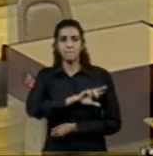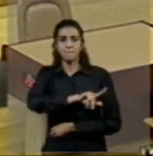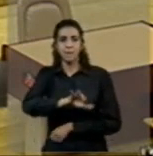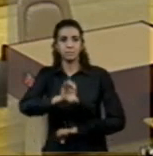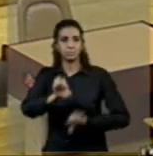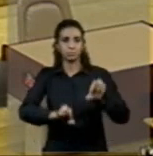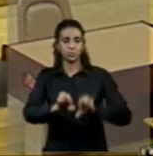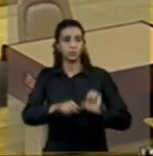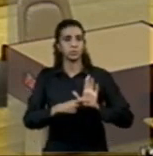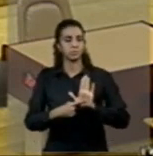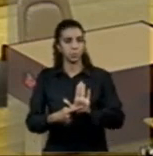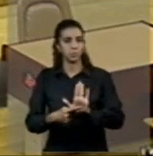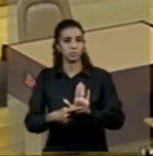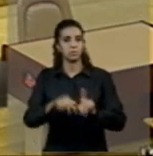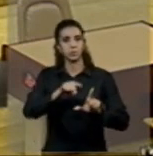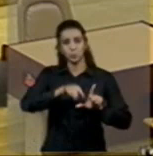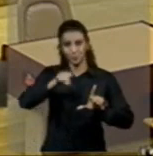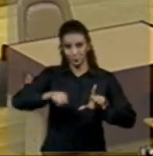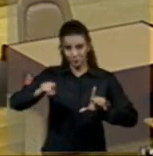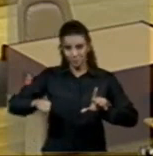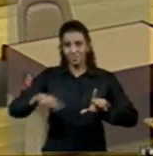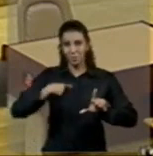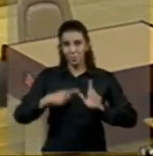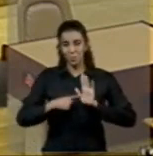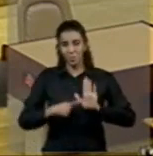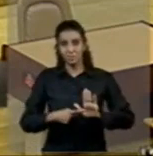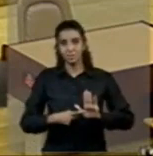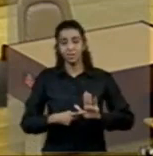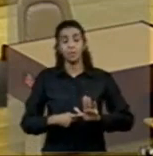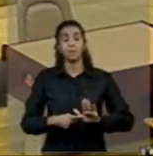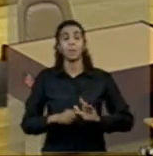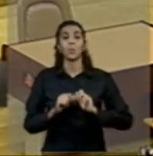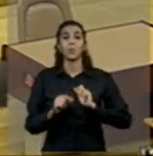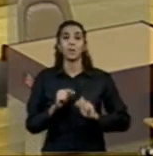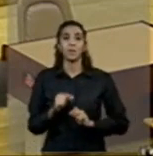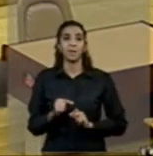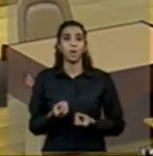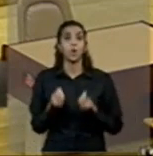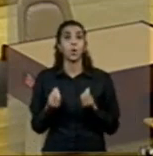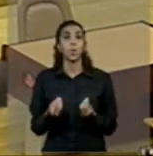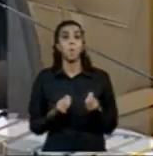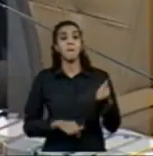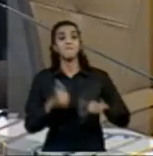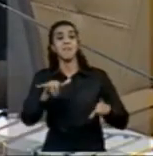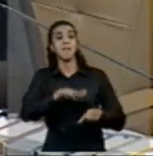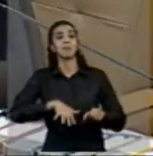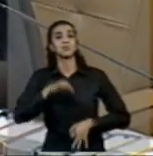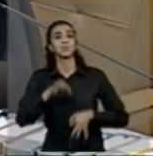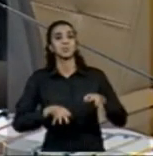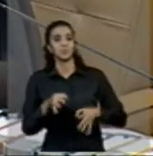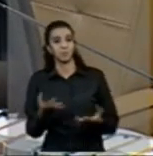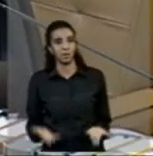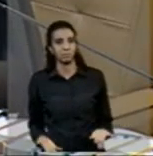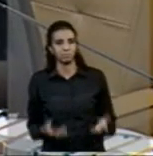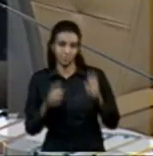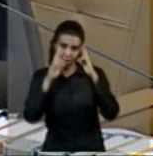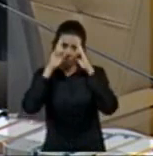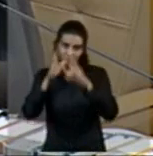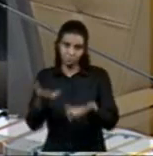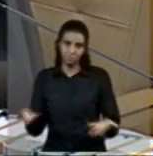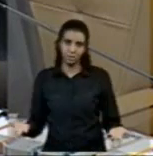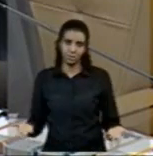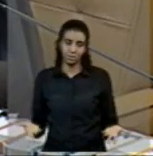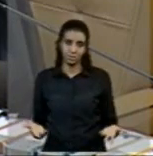indicadores que acabo de destacar, impede que a análise jurídica do fenômeno, com todo respeito,